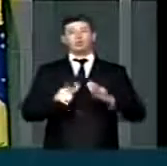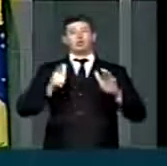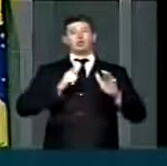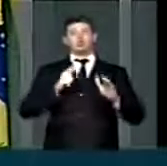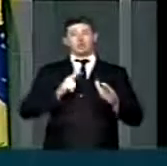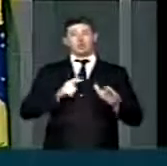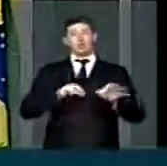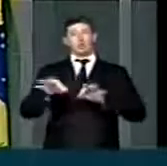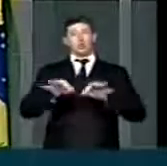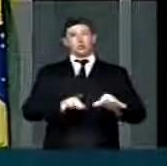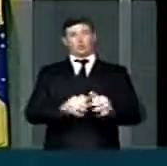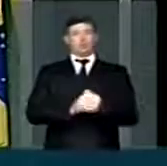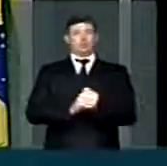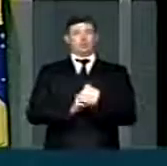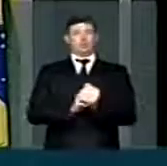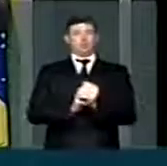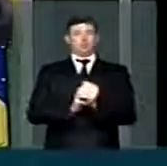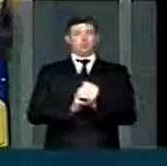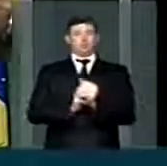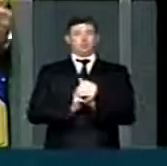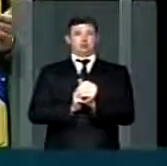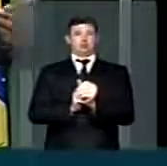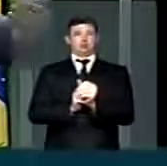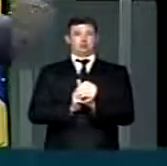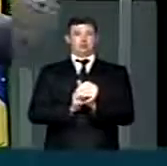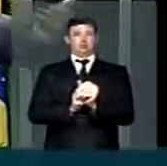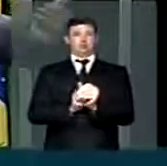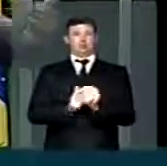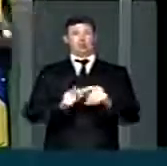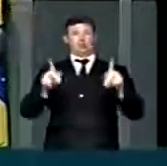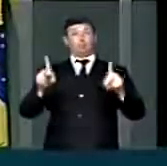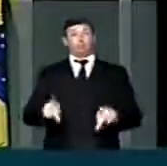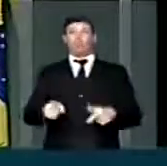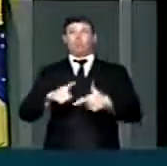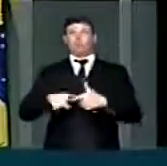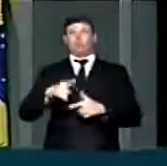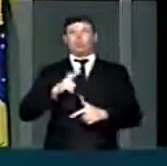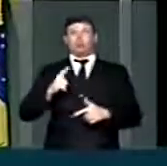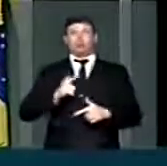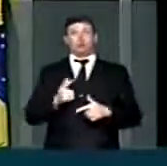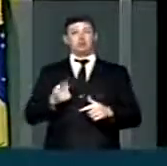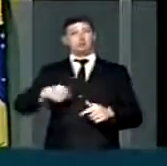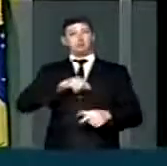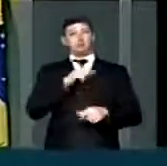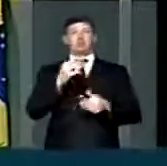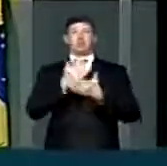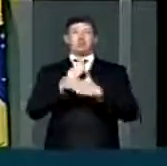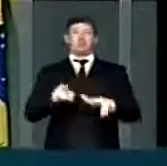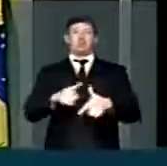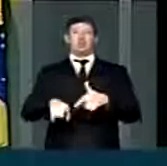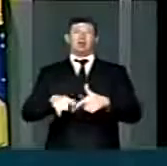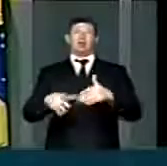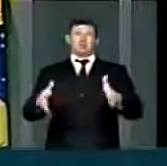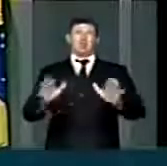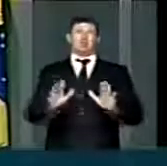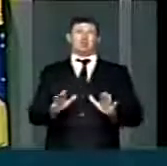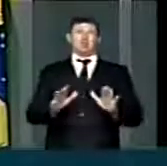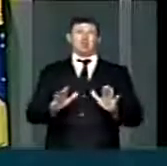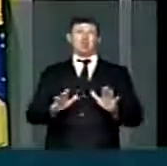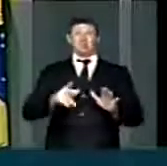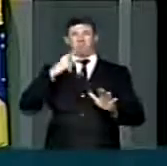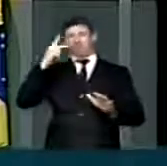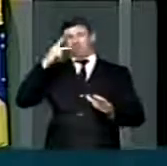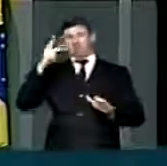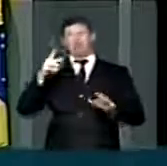do controle. Já não basta o problema que a população está vivendo, então nós precisamos acabar com essa história de criar